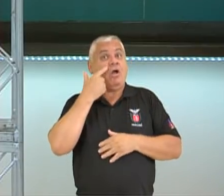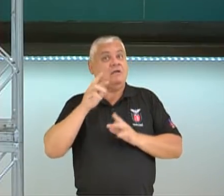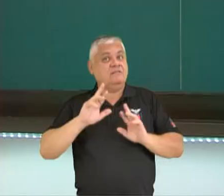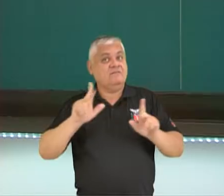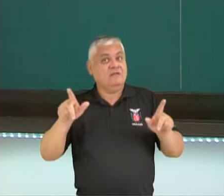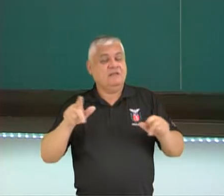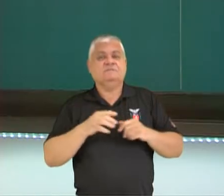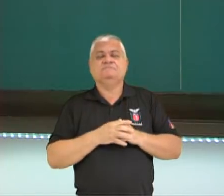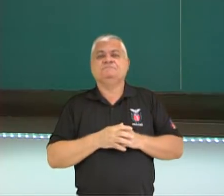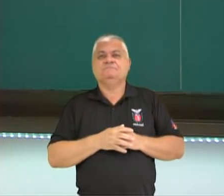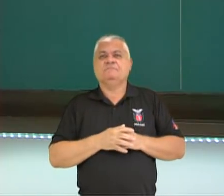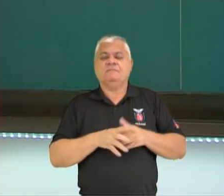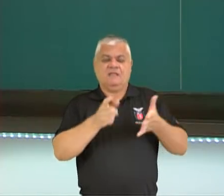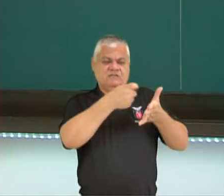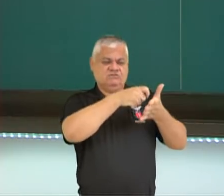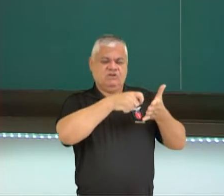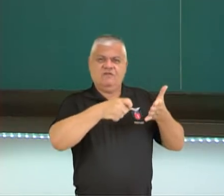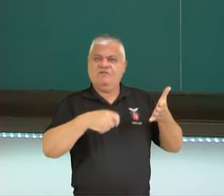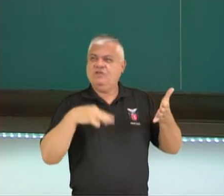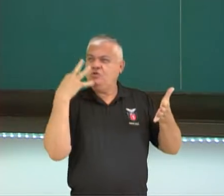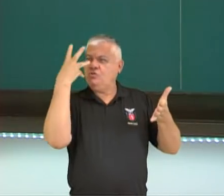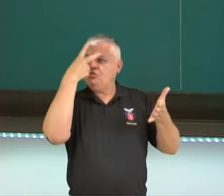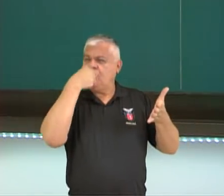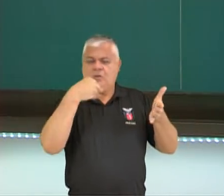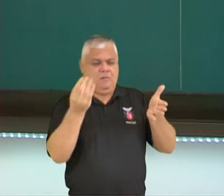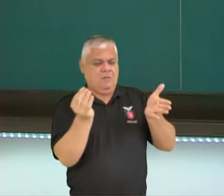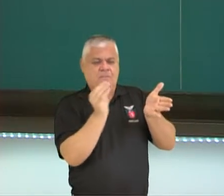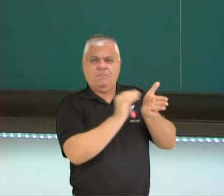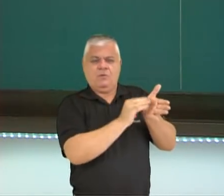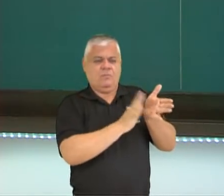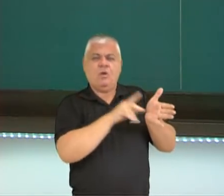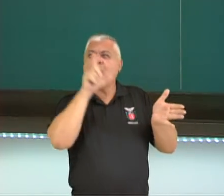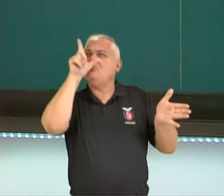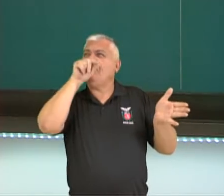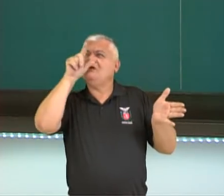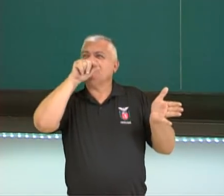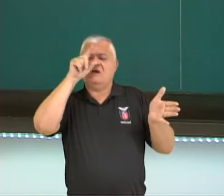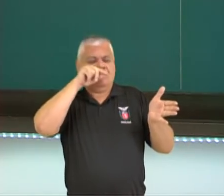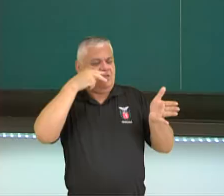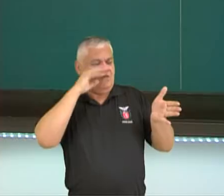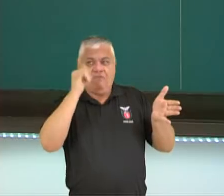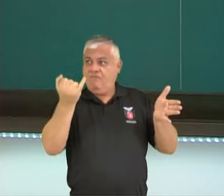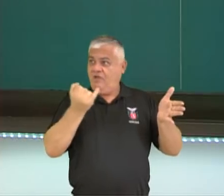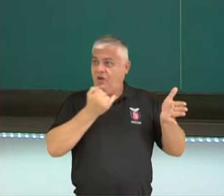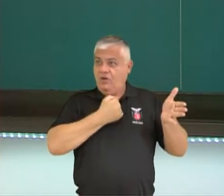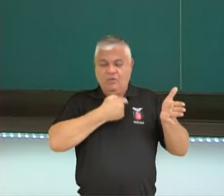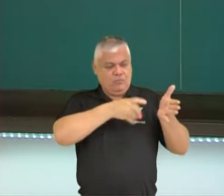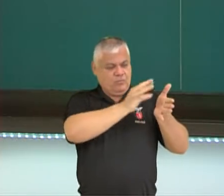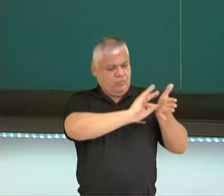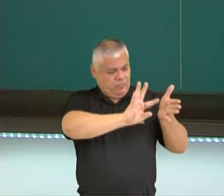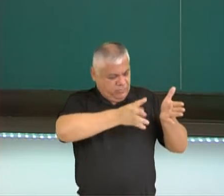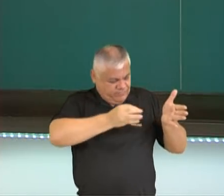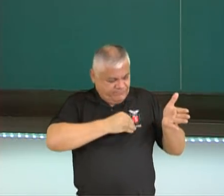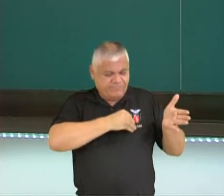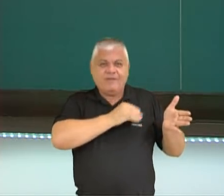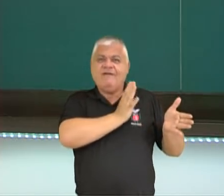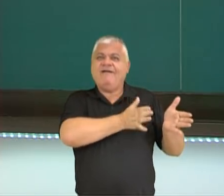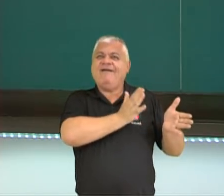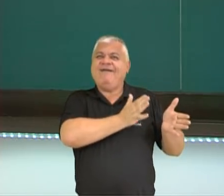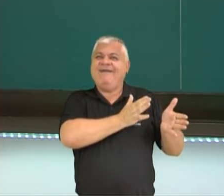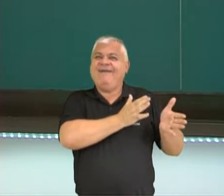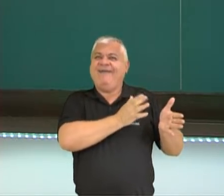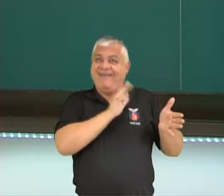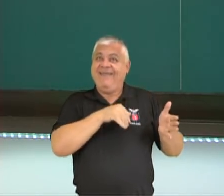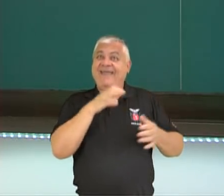ritmo escrevi teu Belo nome na palma da minha mão passou um pássaro disse escreve em teu coração